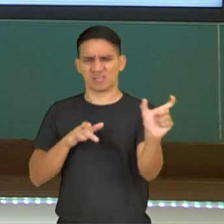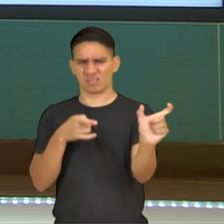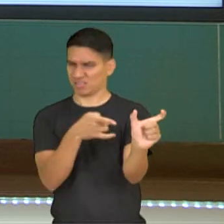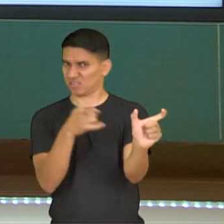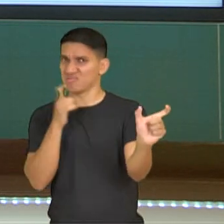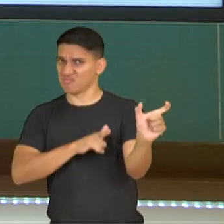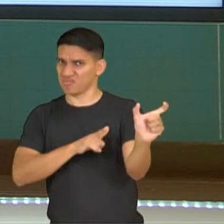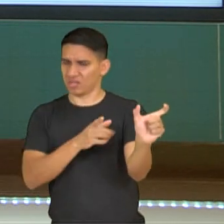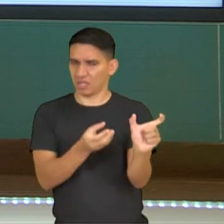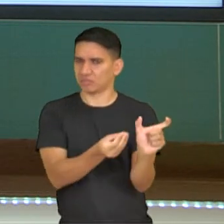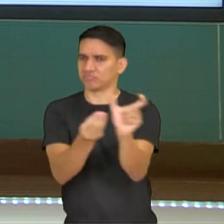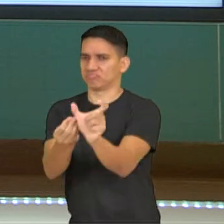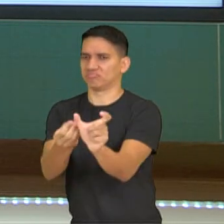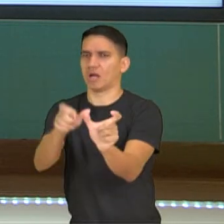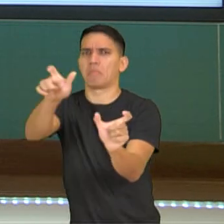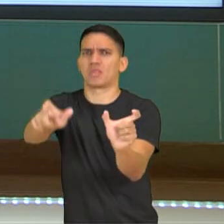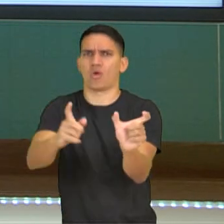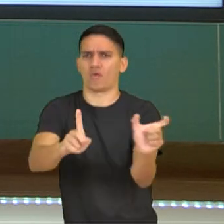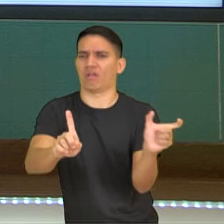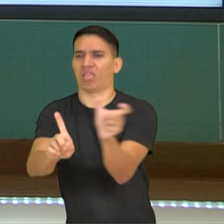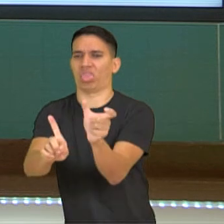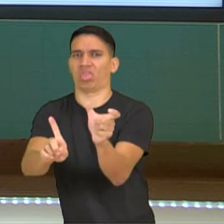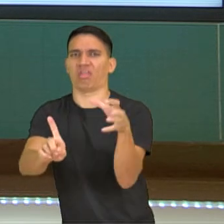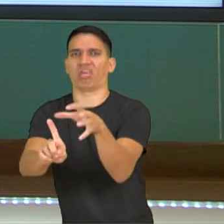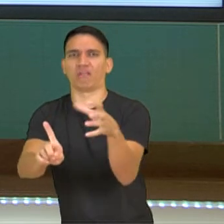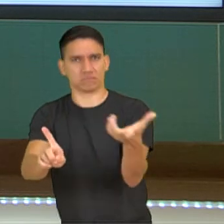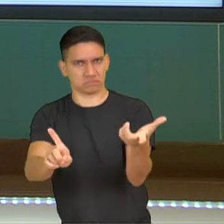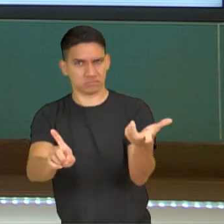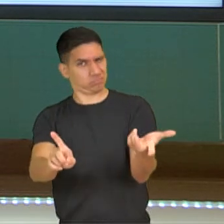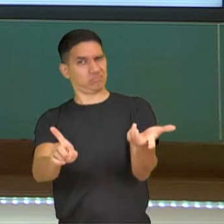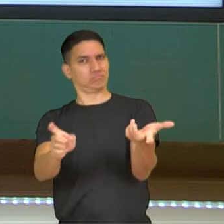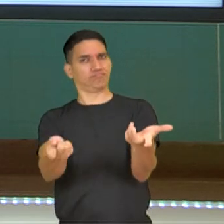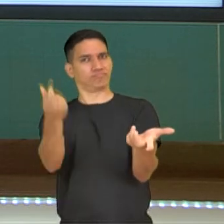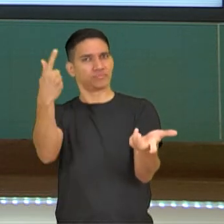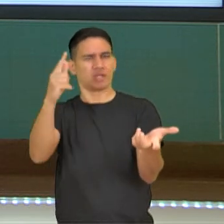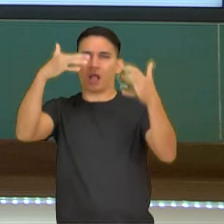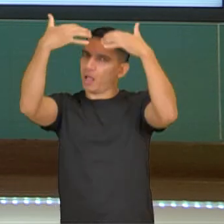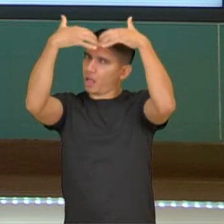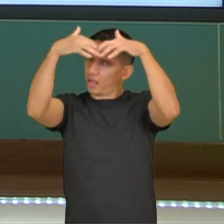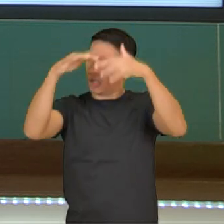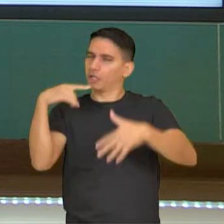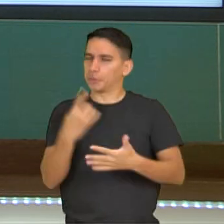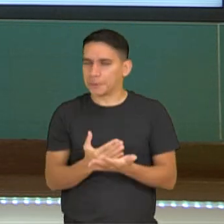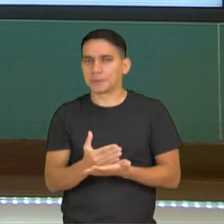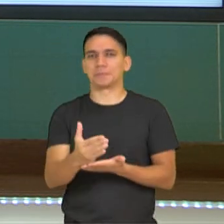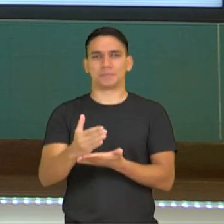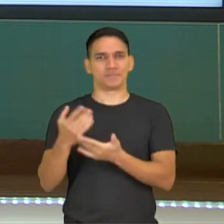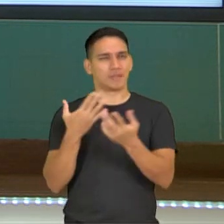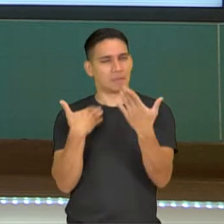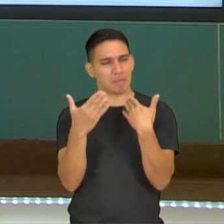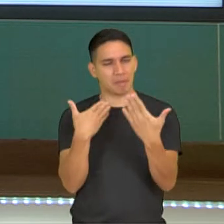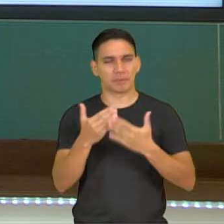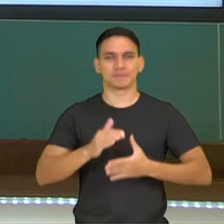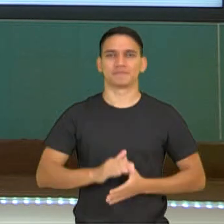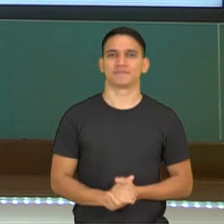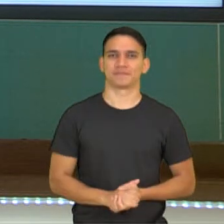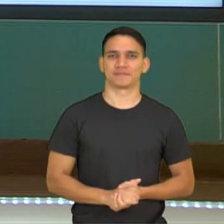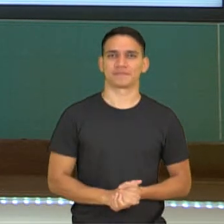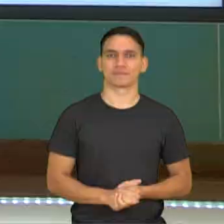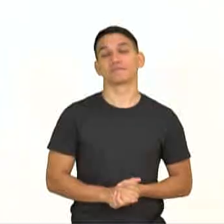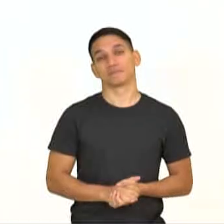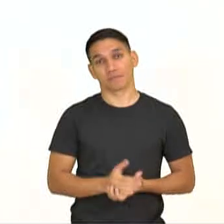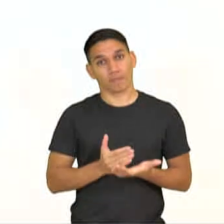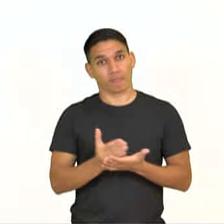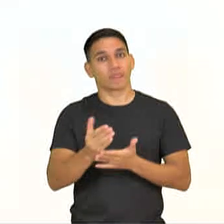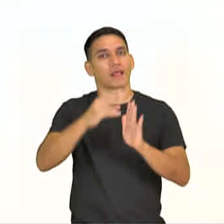palavras? Será que, de fato, elas têm poder? Fica essa reflexão para a gente iniciar as nossas discussões. Então,